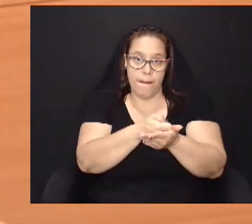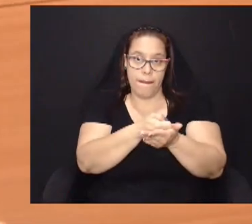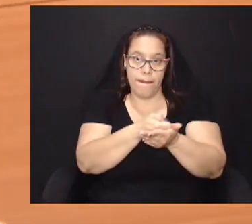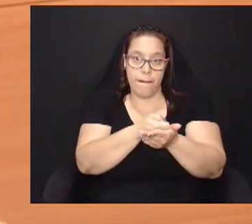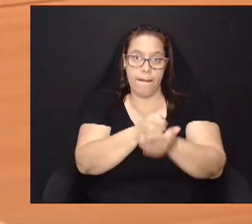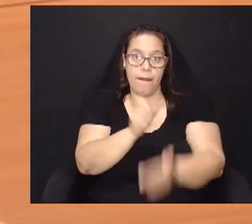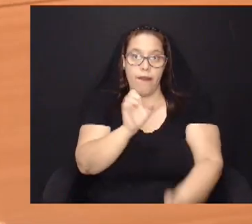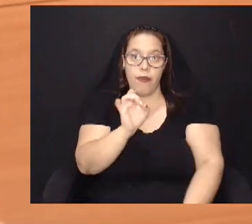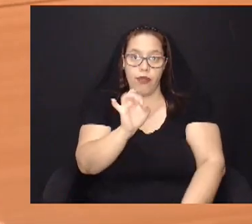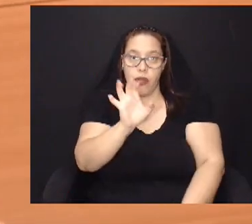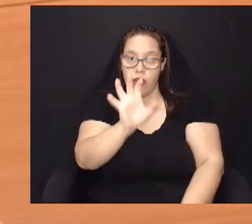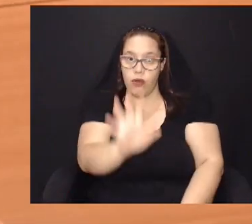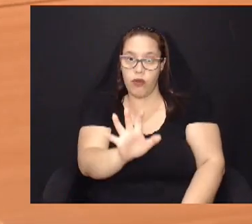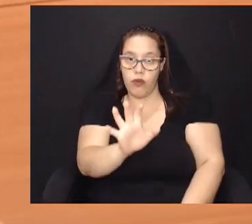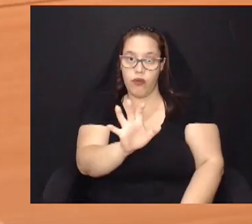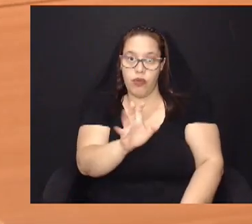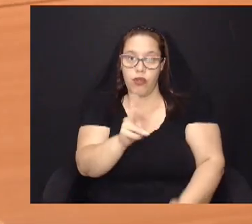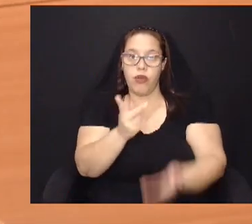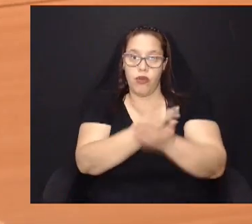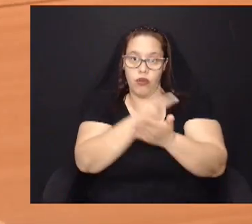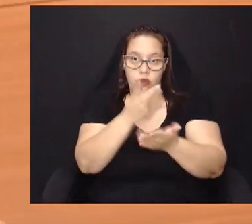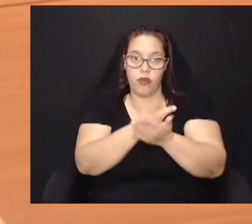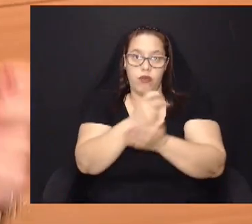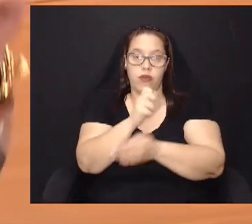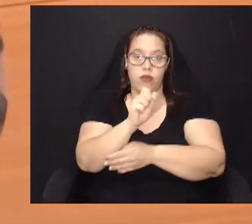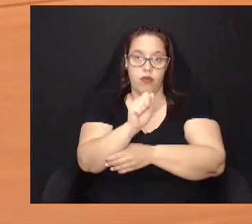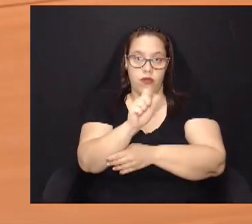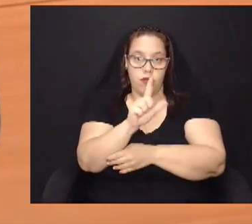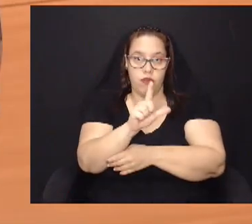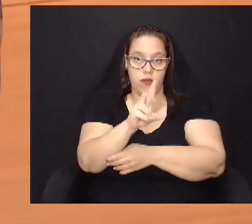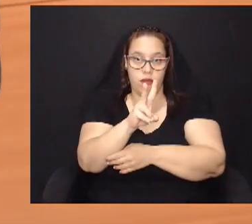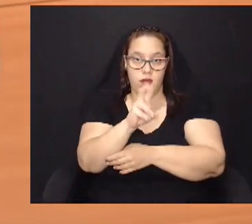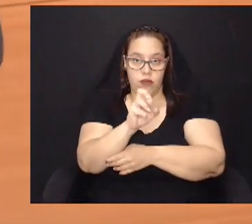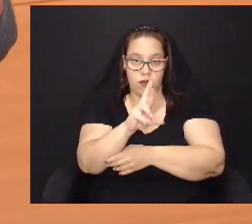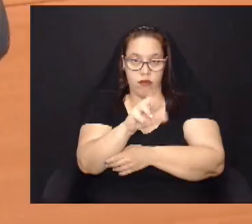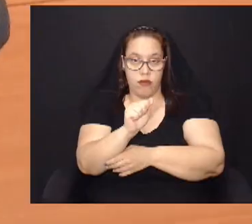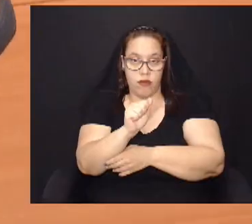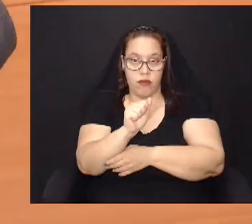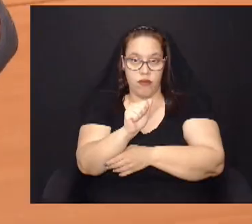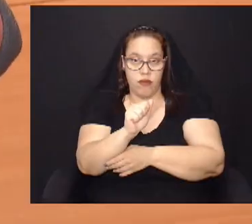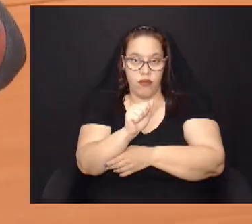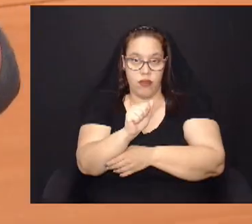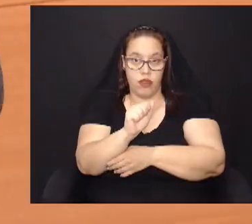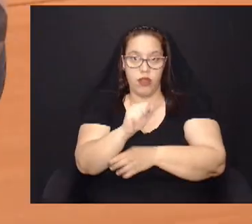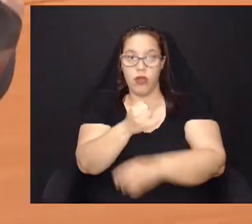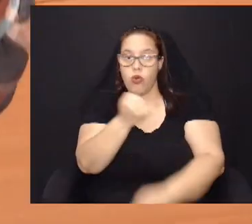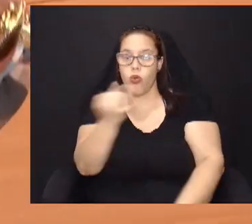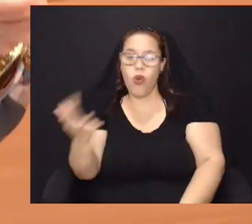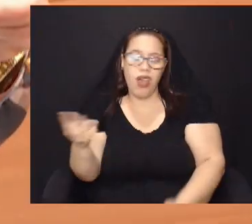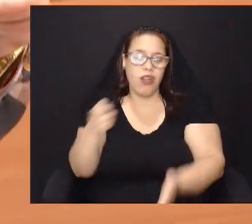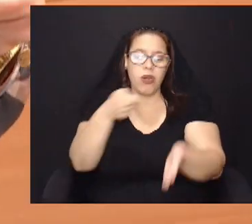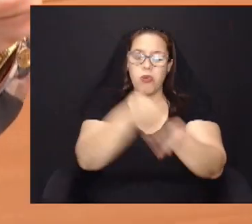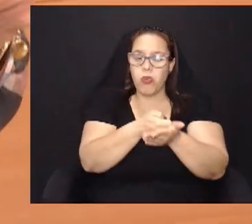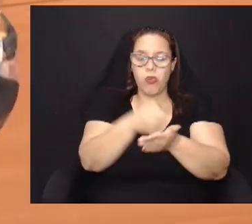proveniente do descumprimento do alvará. Então, a gente sabe pela AIM quais são as multas